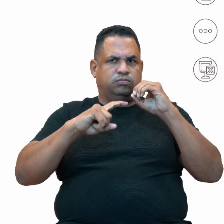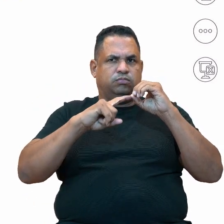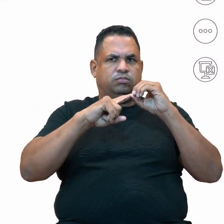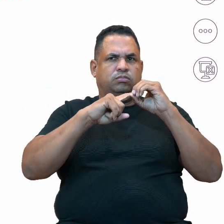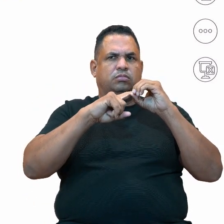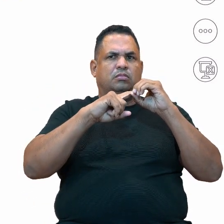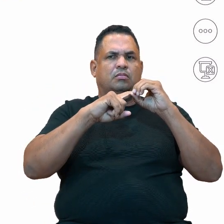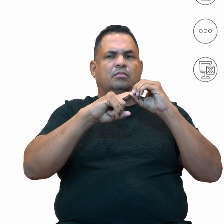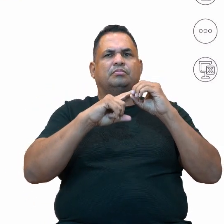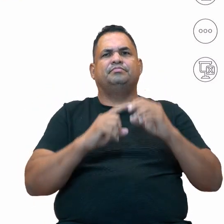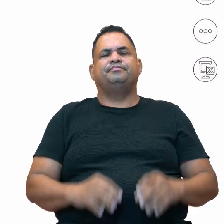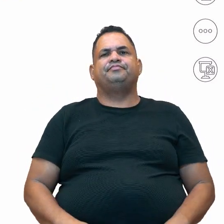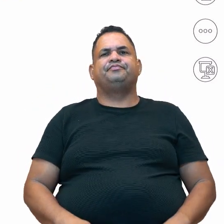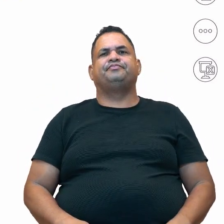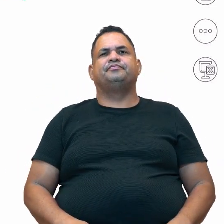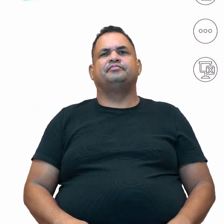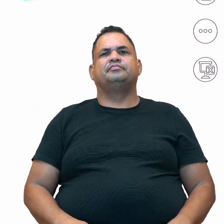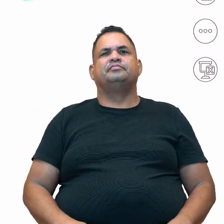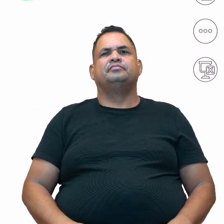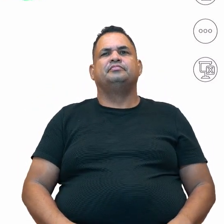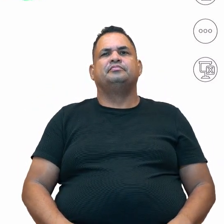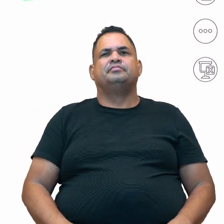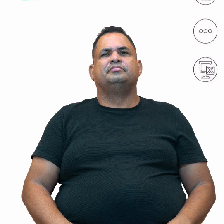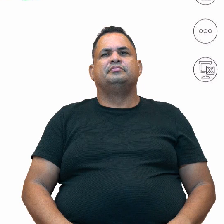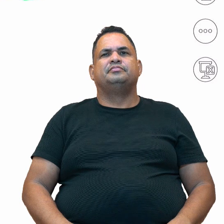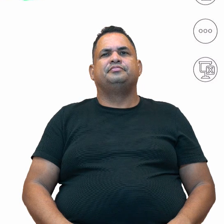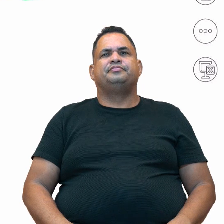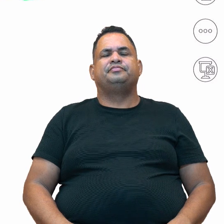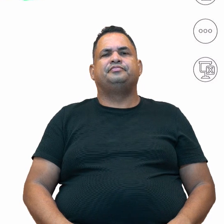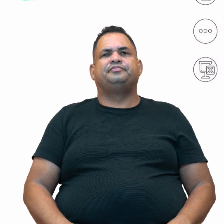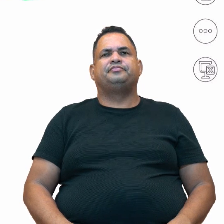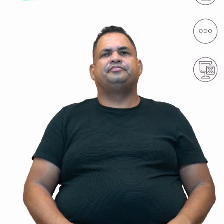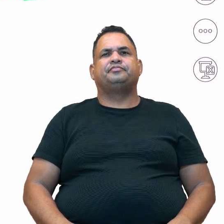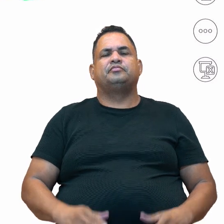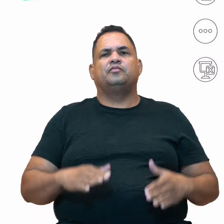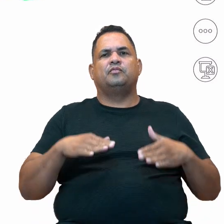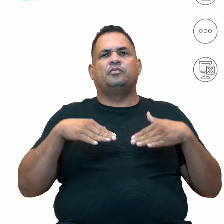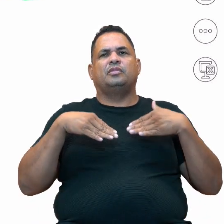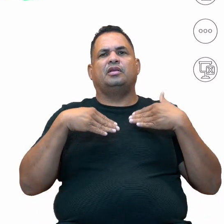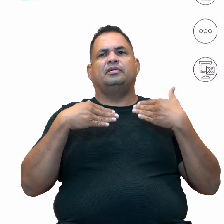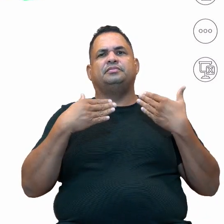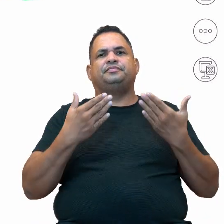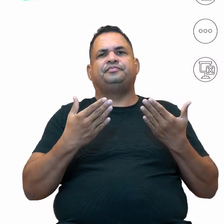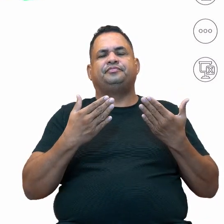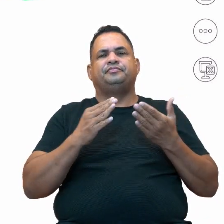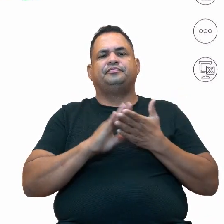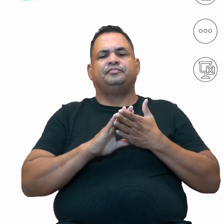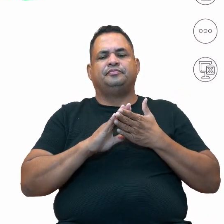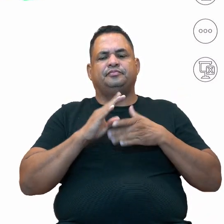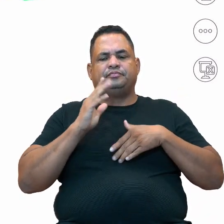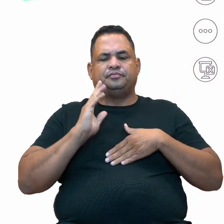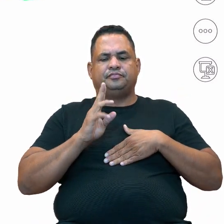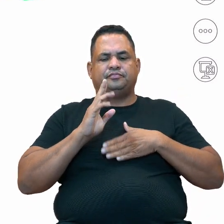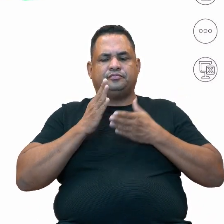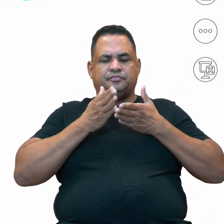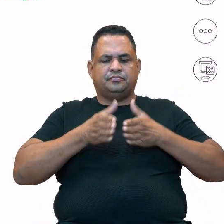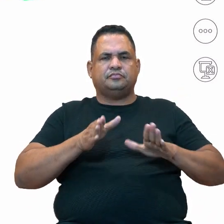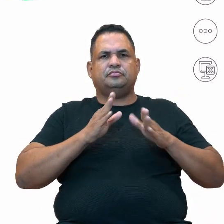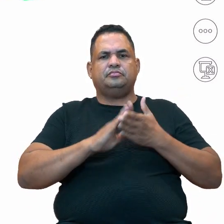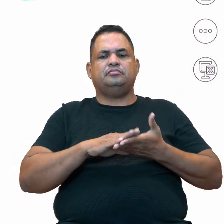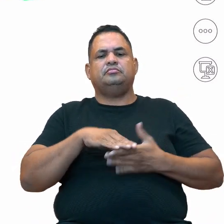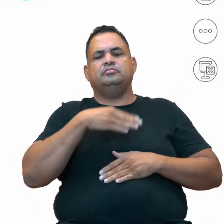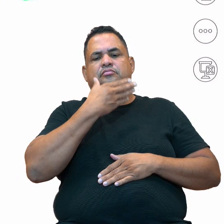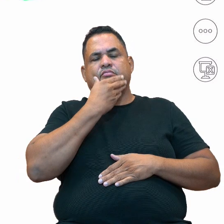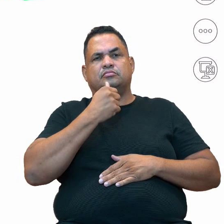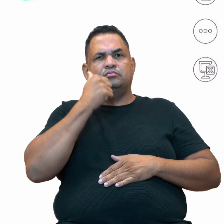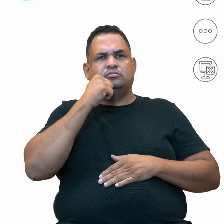Ovócito, professora? Ovócito secundário. Quando a gente estiver falando especificamente do processo reprodutivo masculino e feminino, a gente vai falar